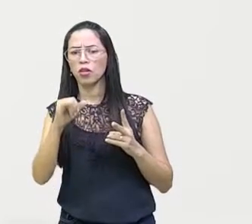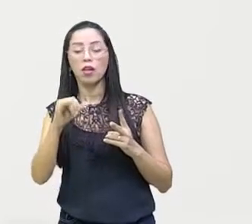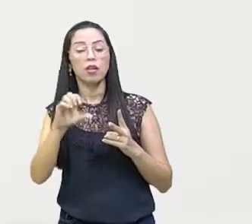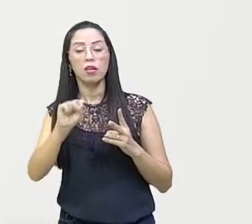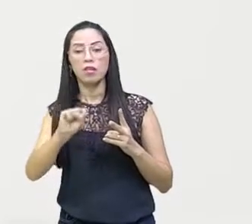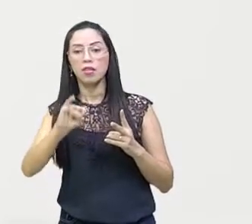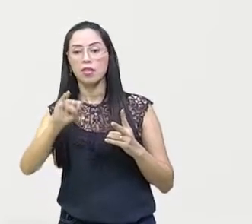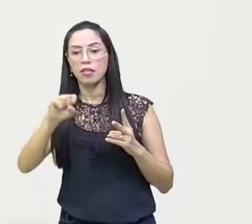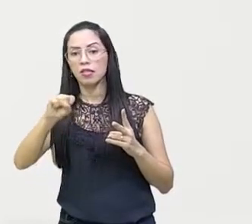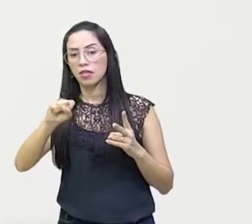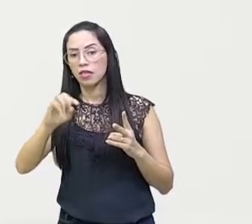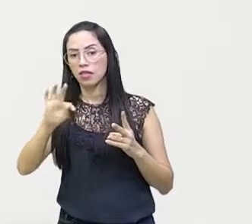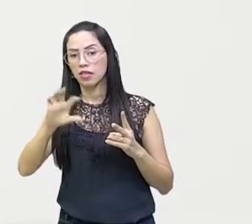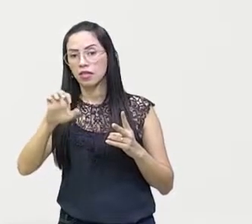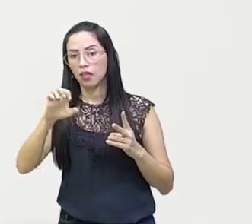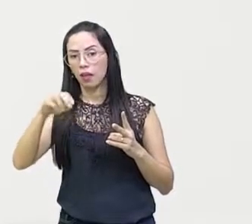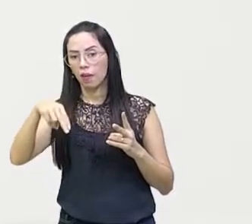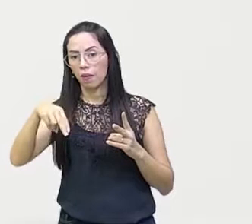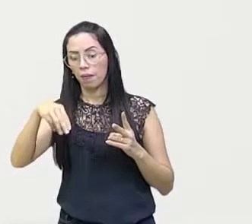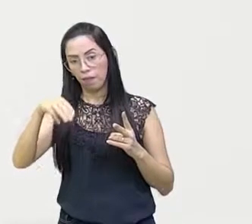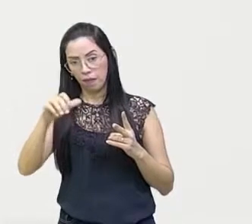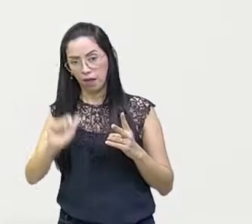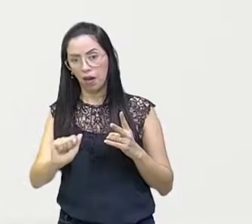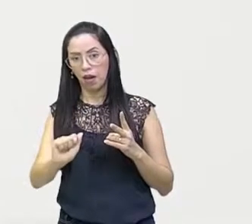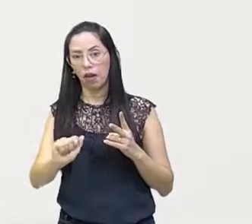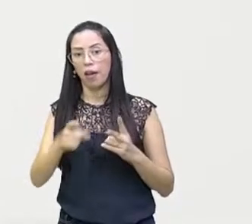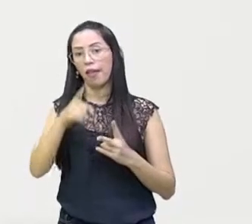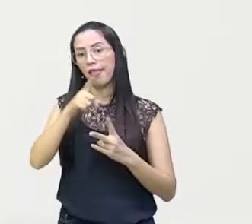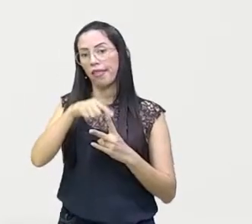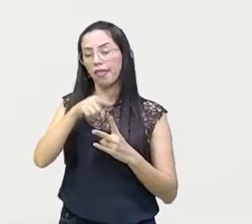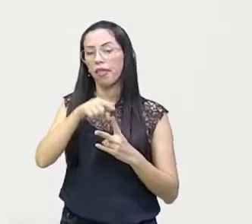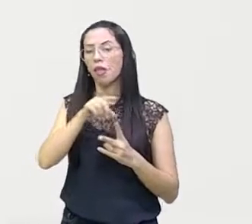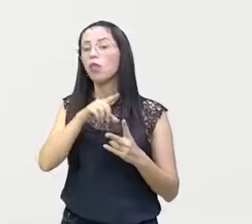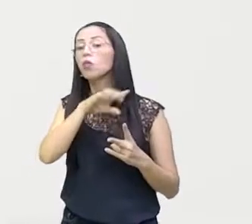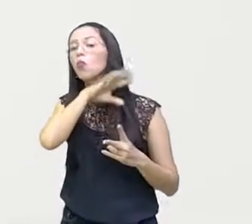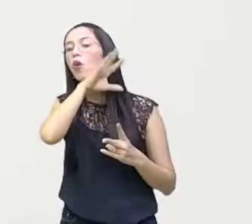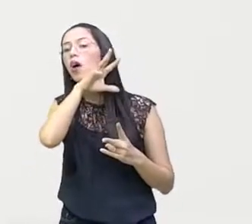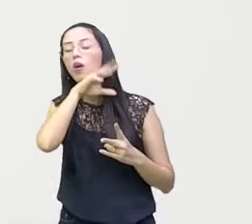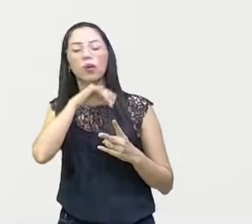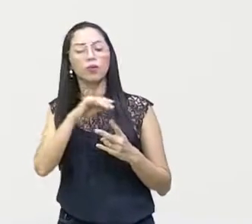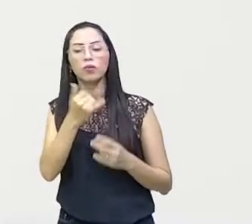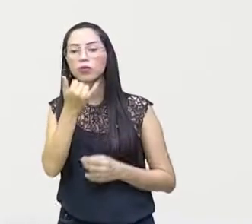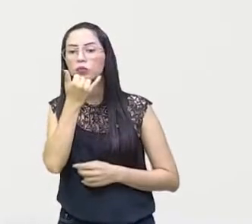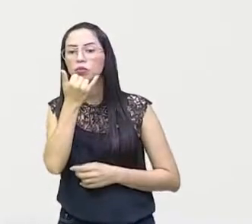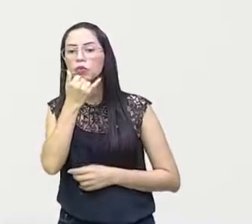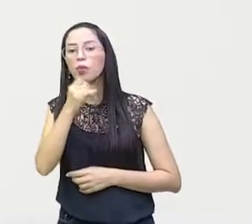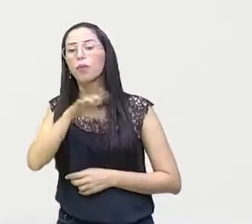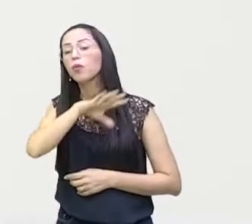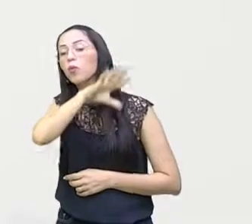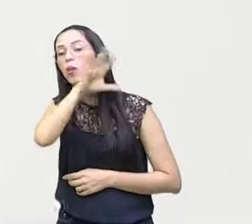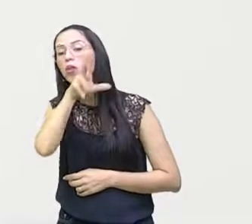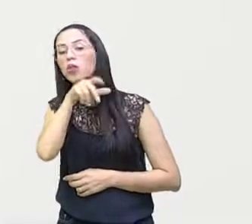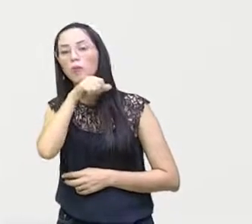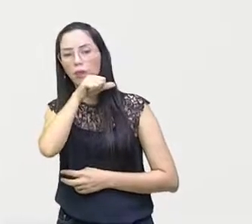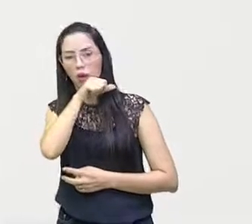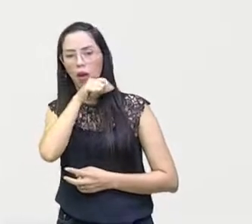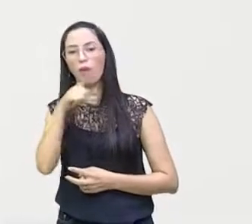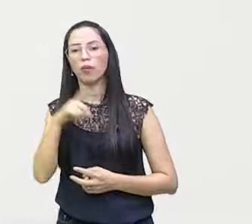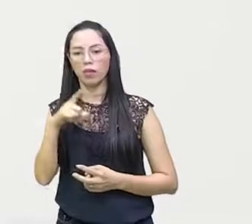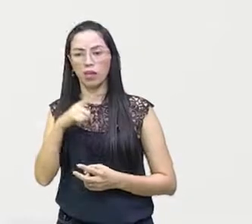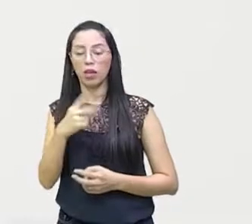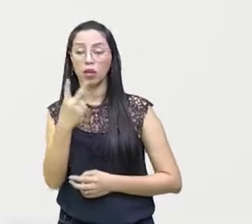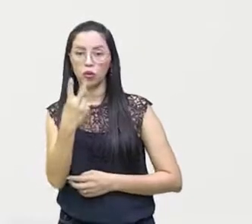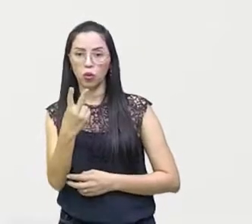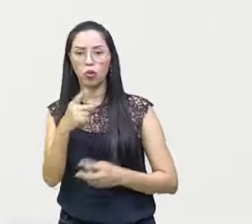animal, que pode ser aberto e fechado. Lembram que o aberto, ele